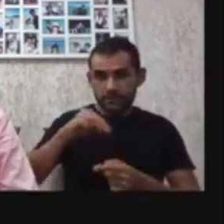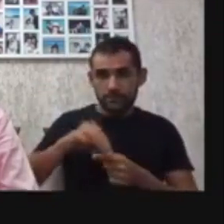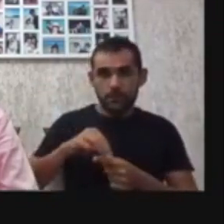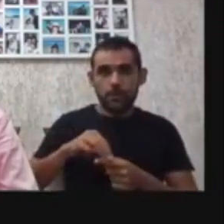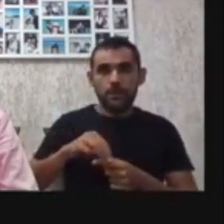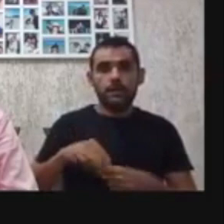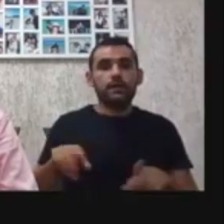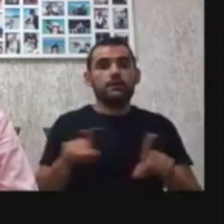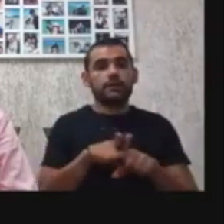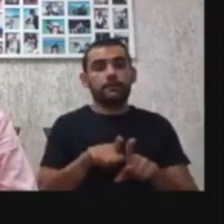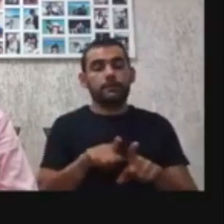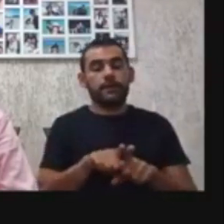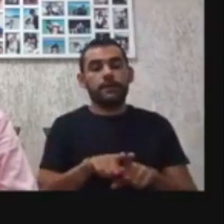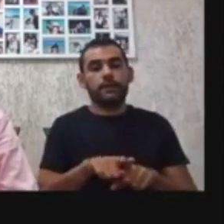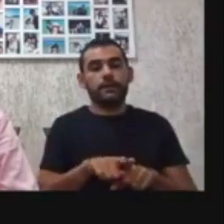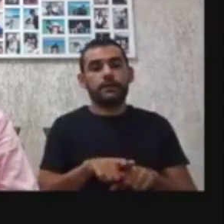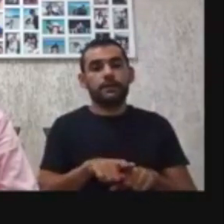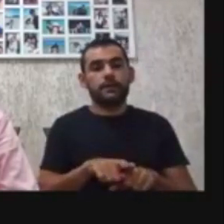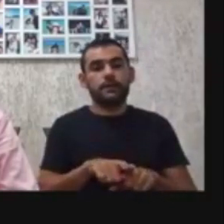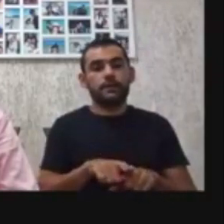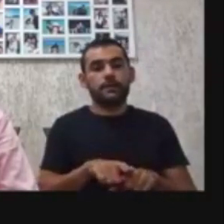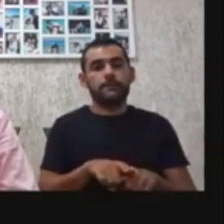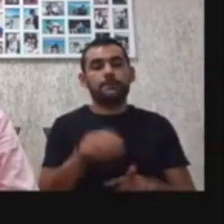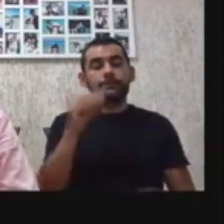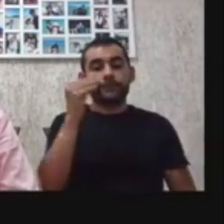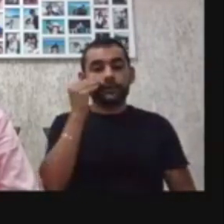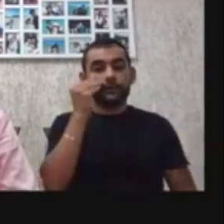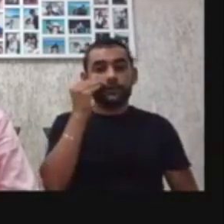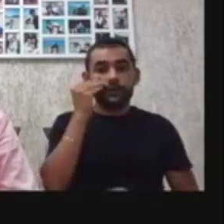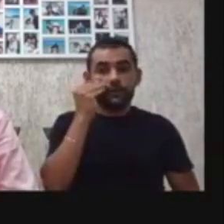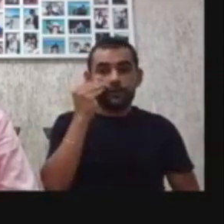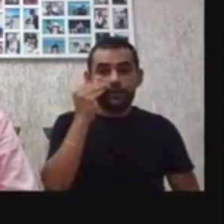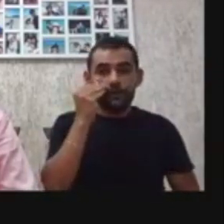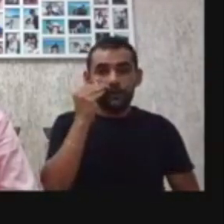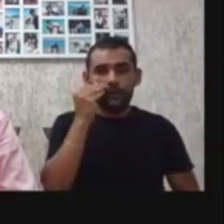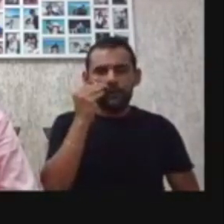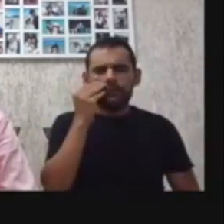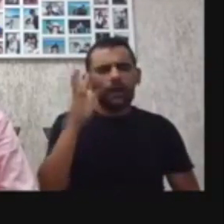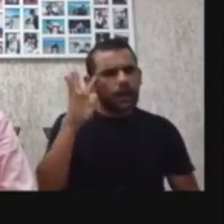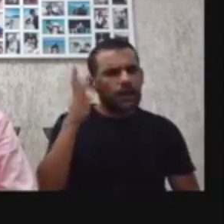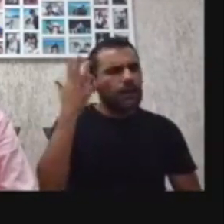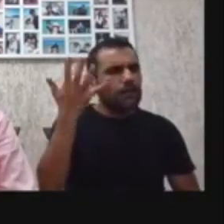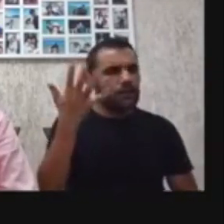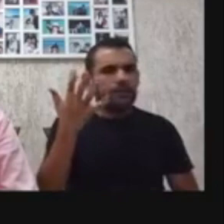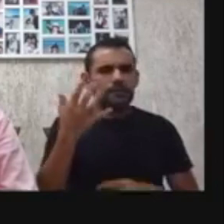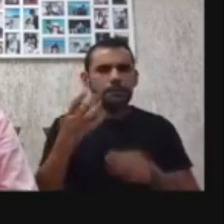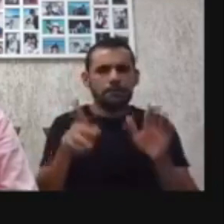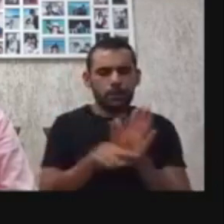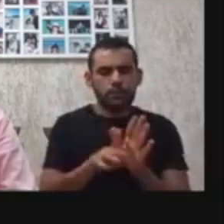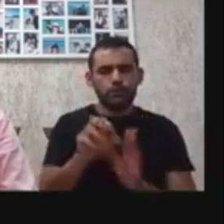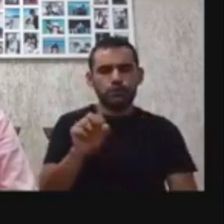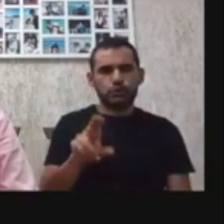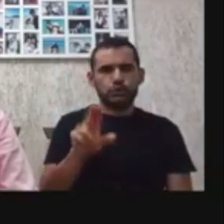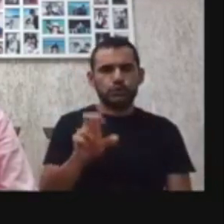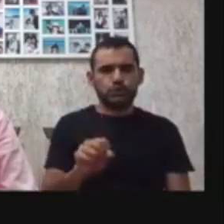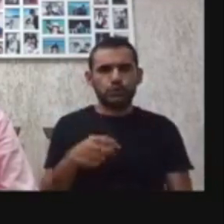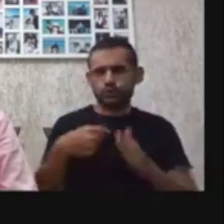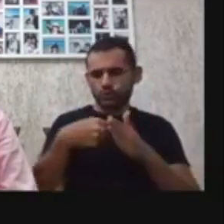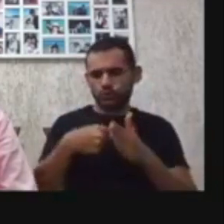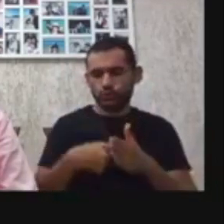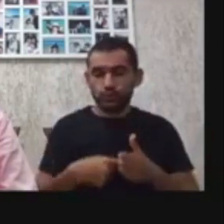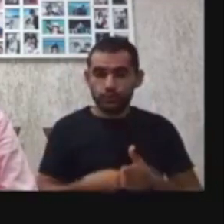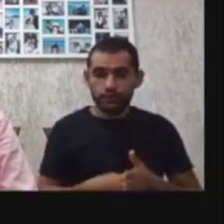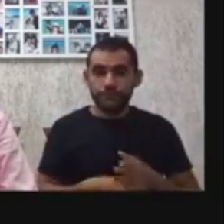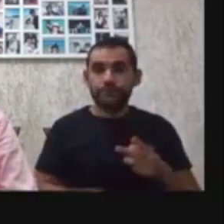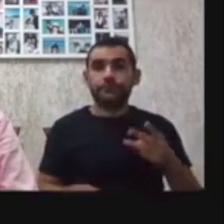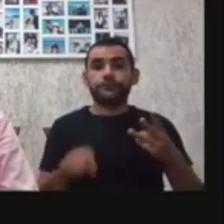e a Saúde, tentando aí aumentar, né, a realização de exames do SUS. E aí também tem um outro